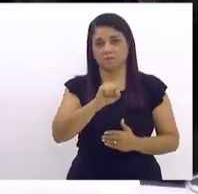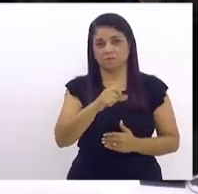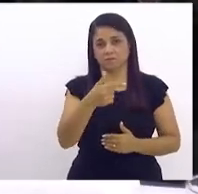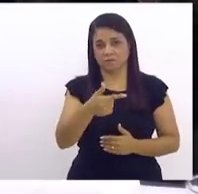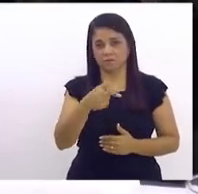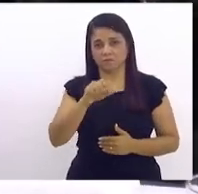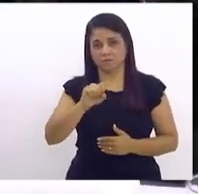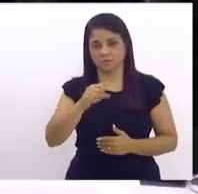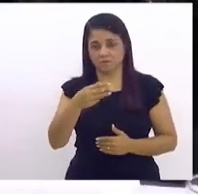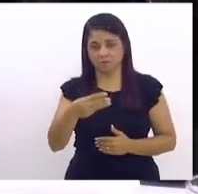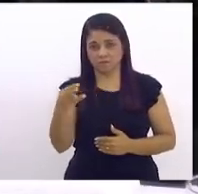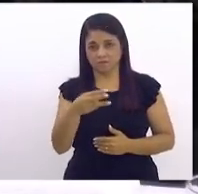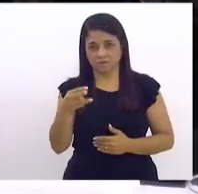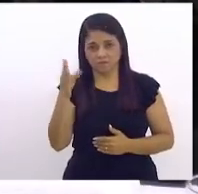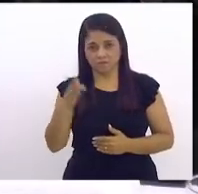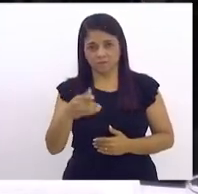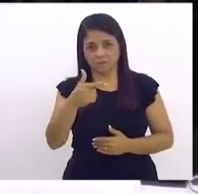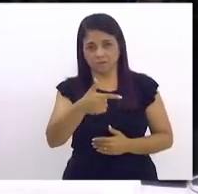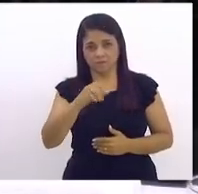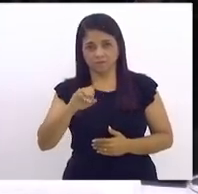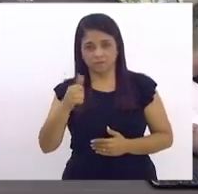de 2018, deputado Dica.